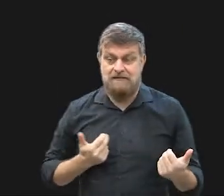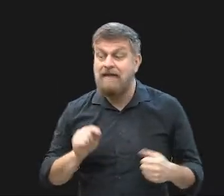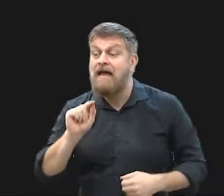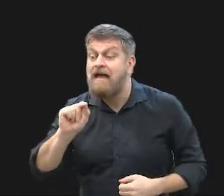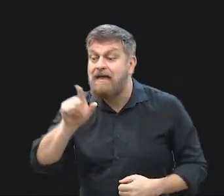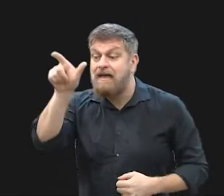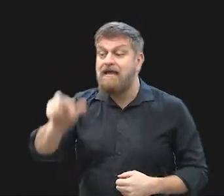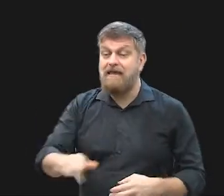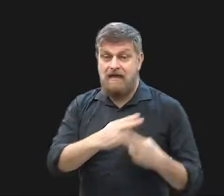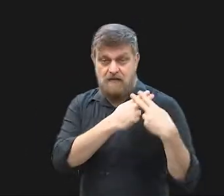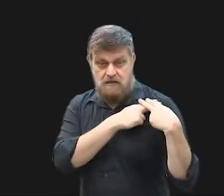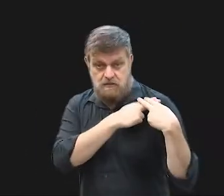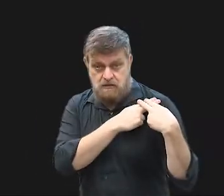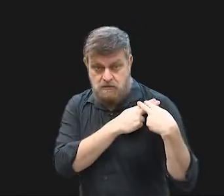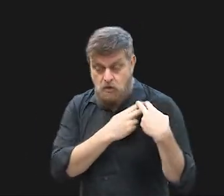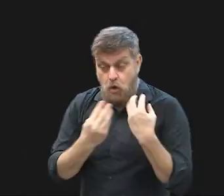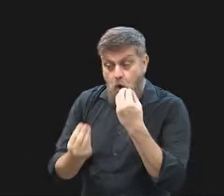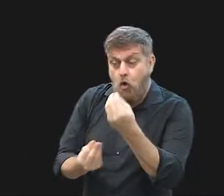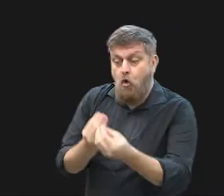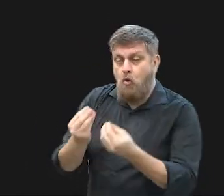fazer o transporte, de como está